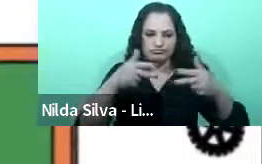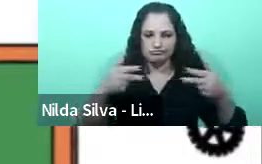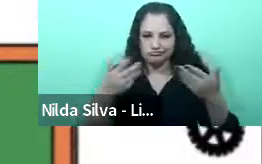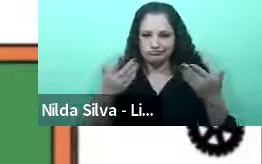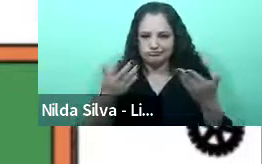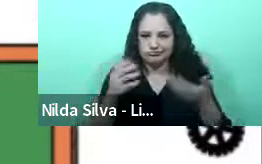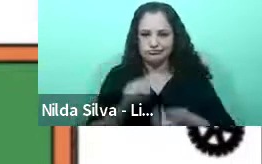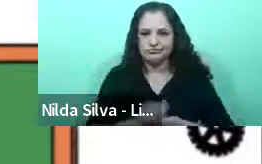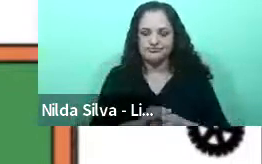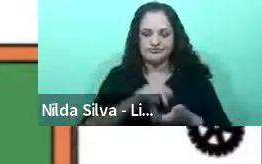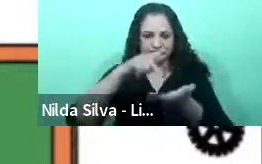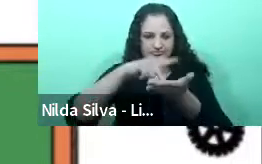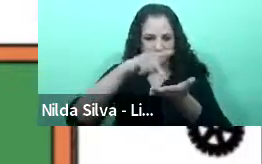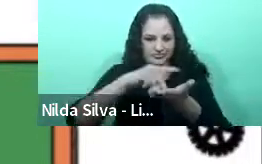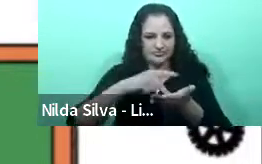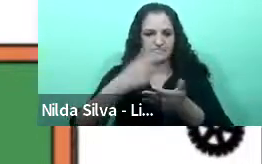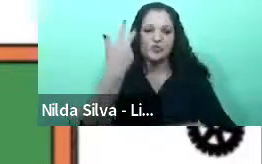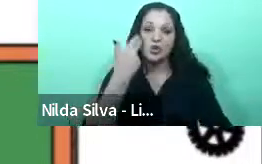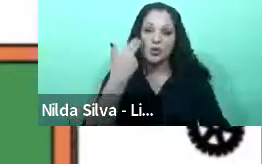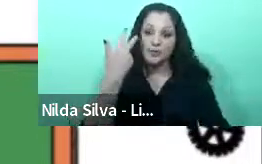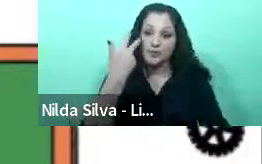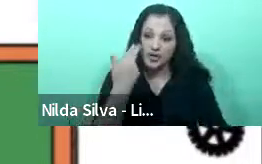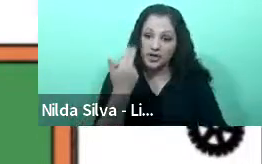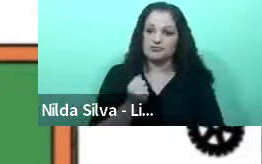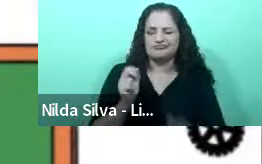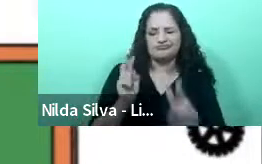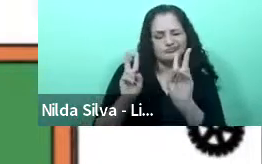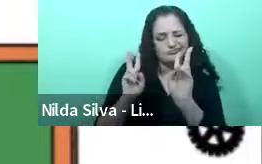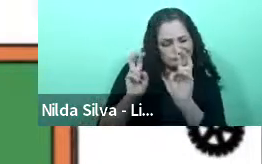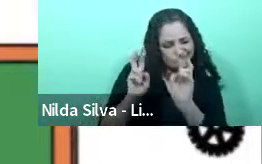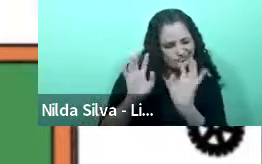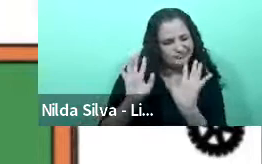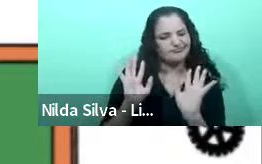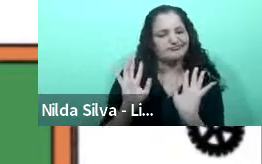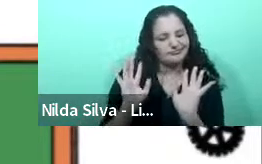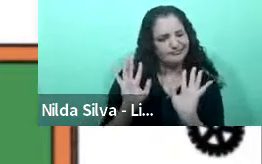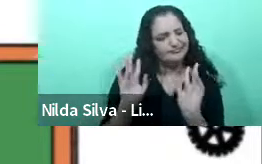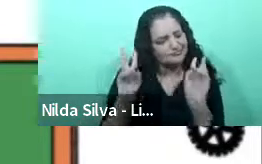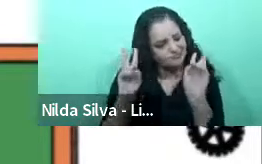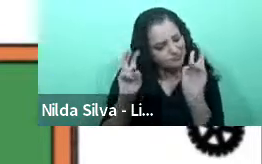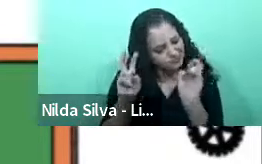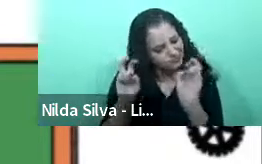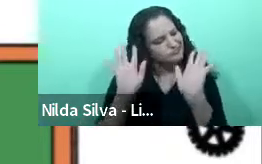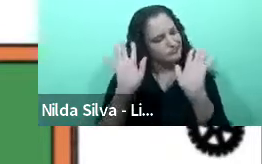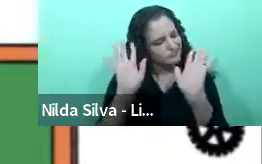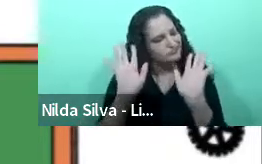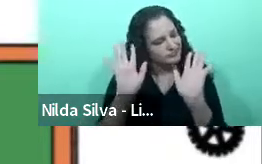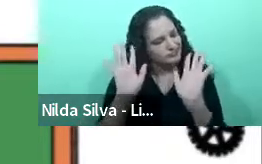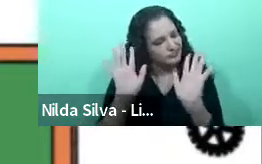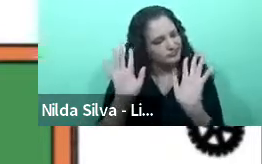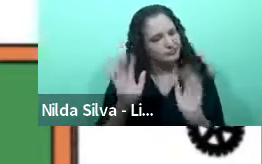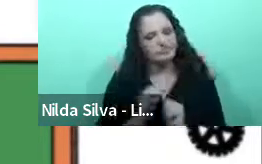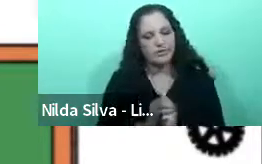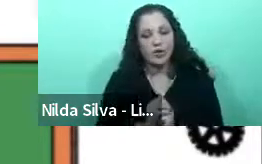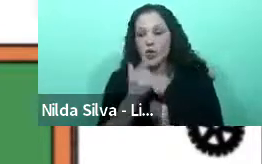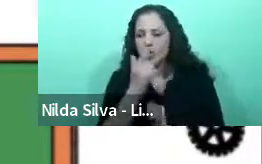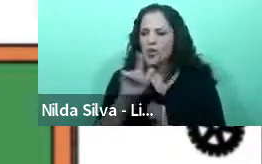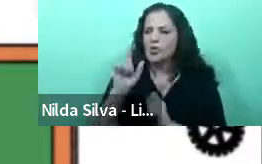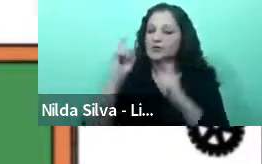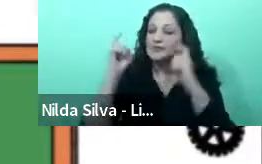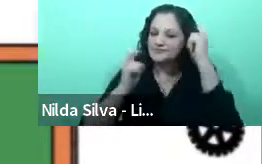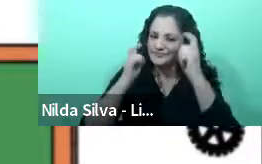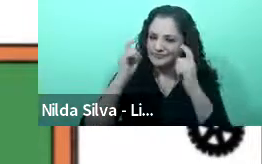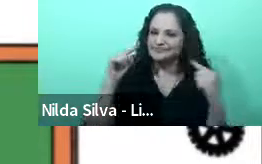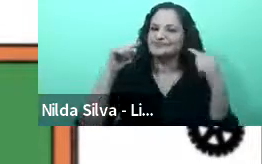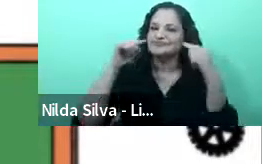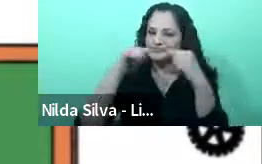cada vez mais normal, né, entre aspas, entre muitas aspas, ela nos remete a uma outra